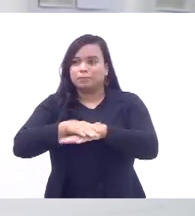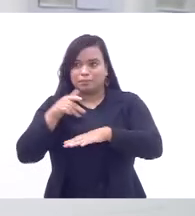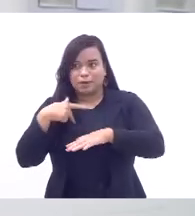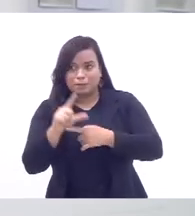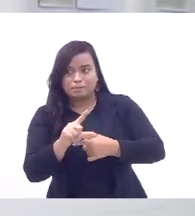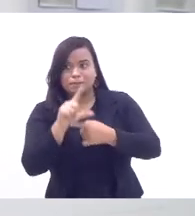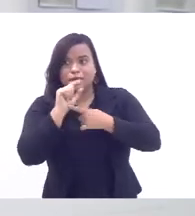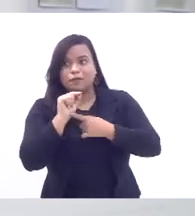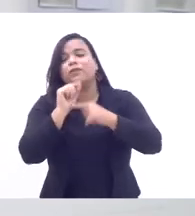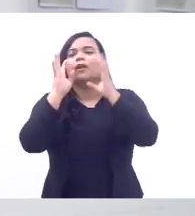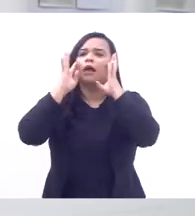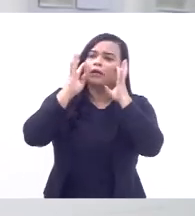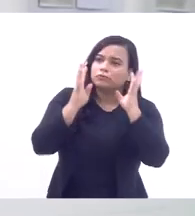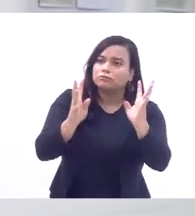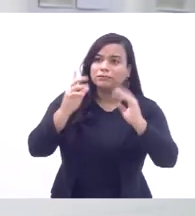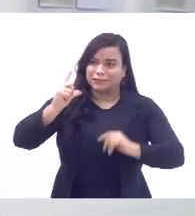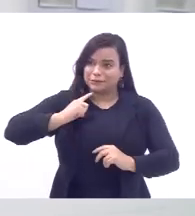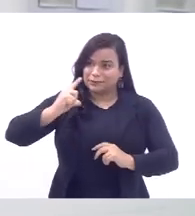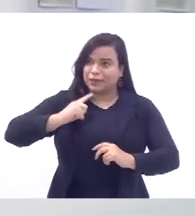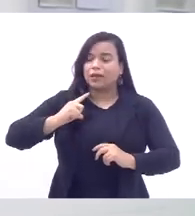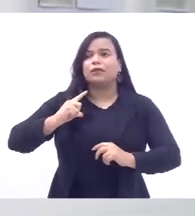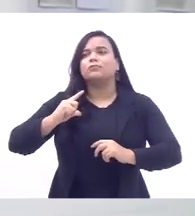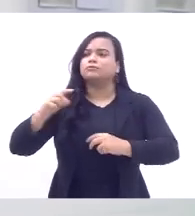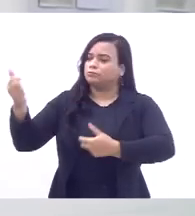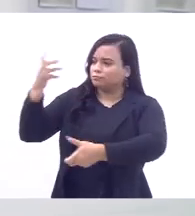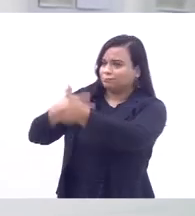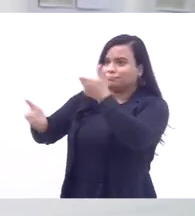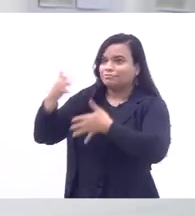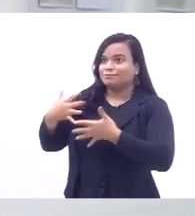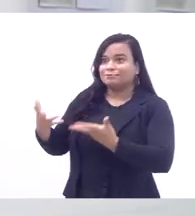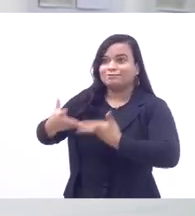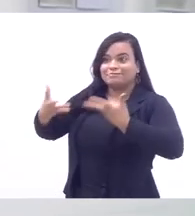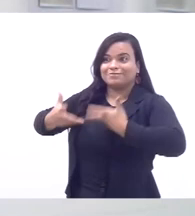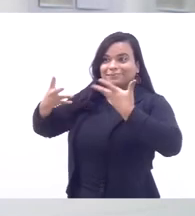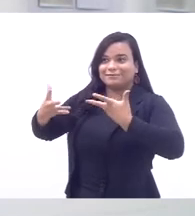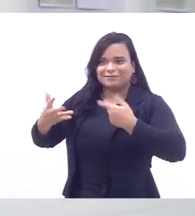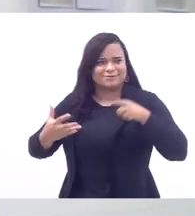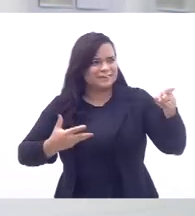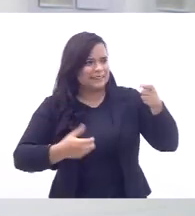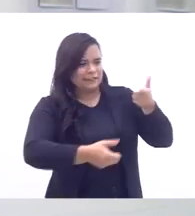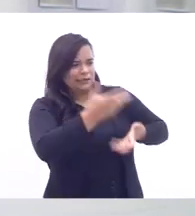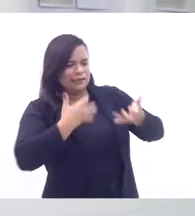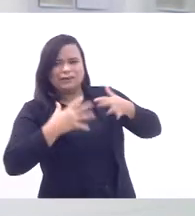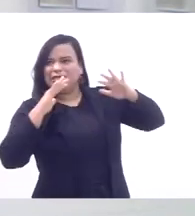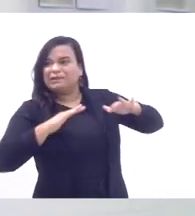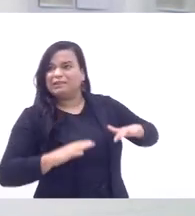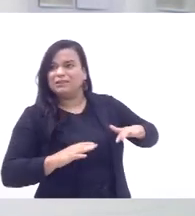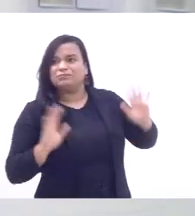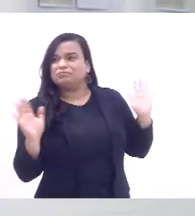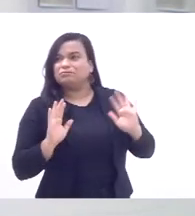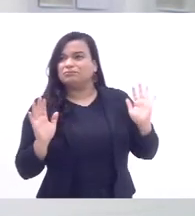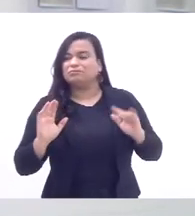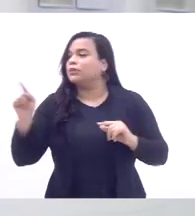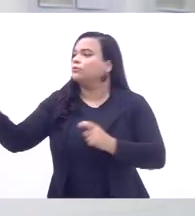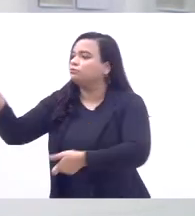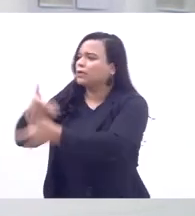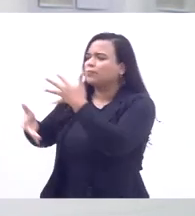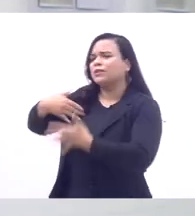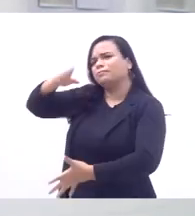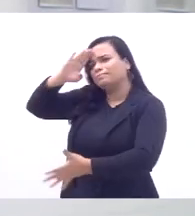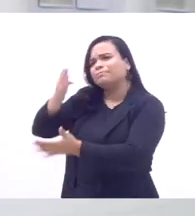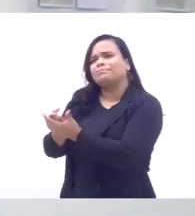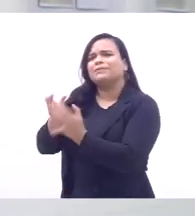ouvir essas palavras, que eu tenho certeza que eram as palavras da nossa ancestralidade.